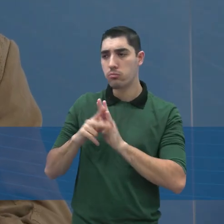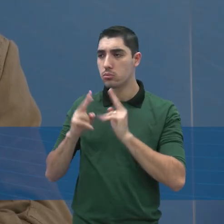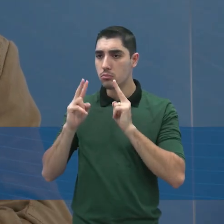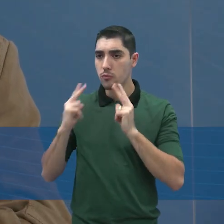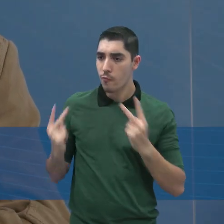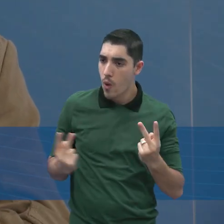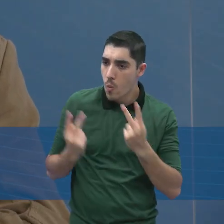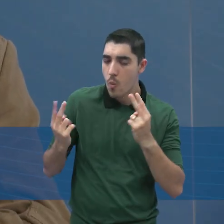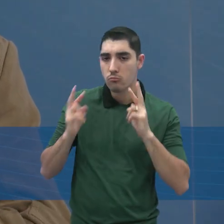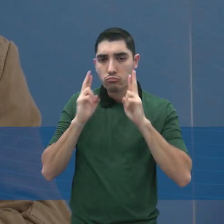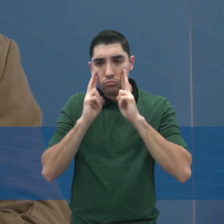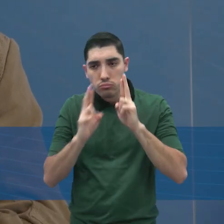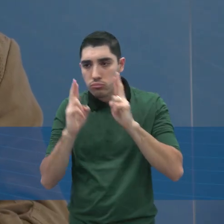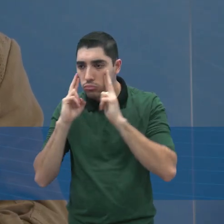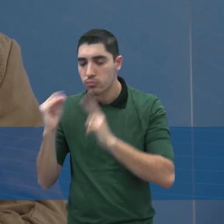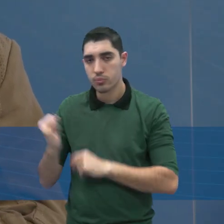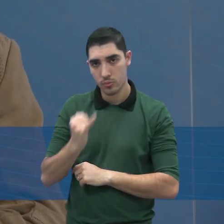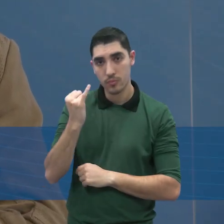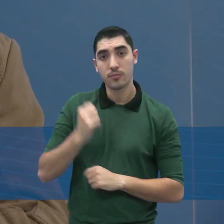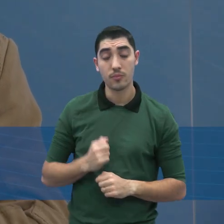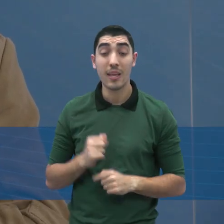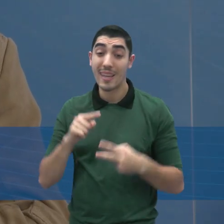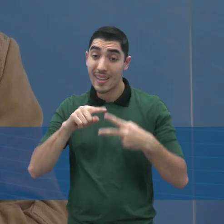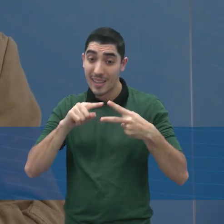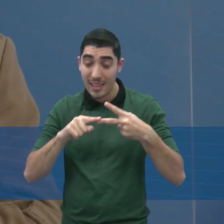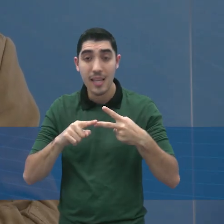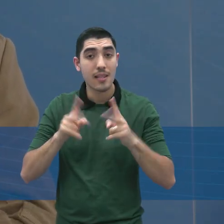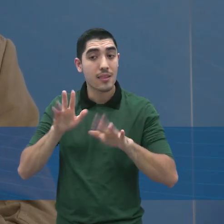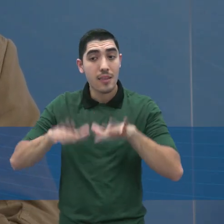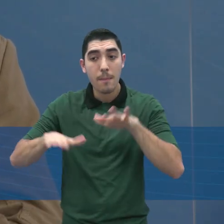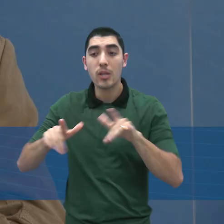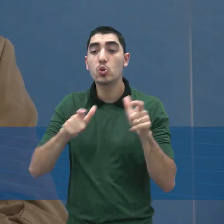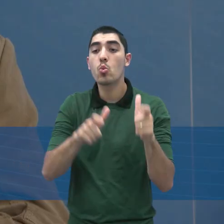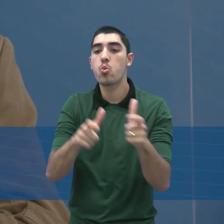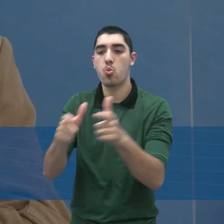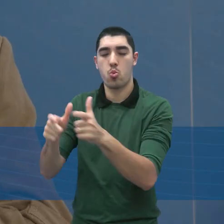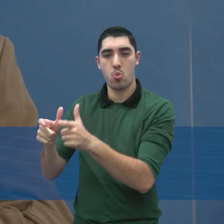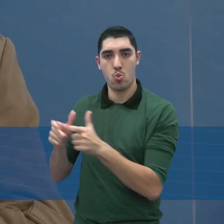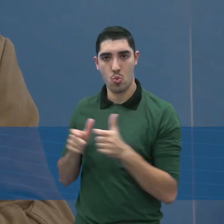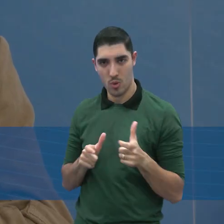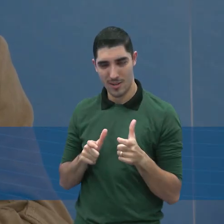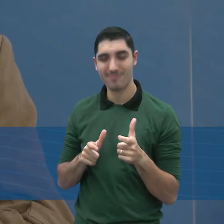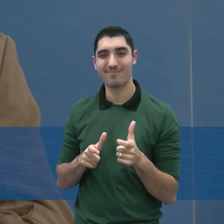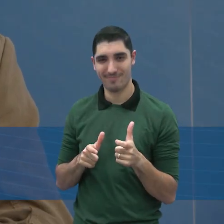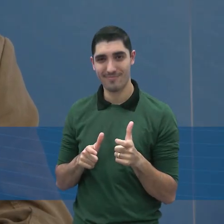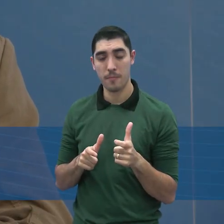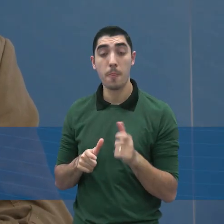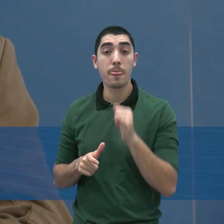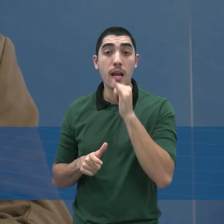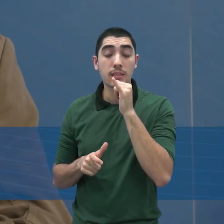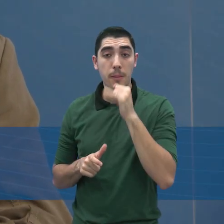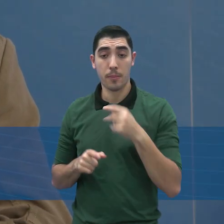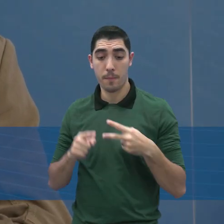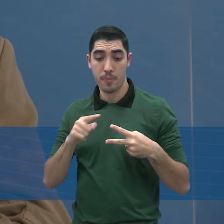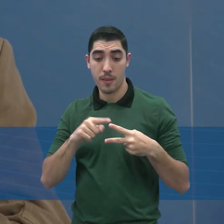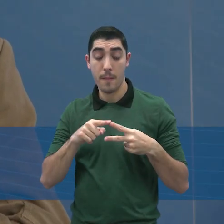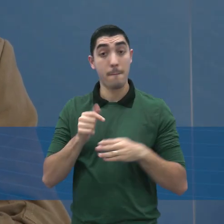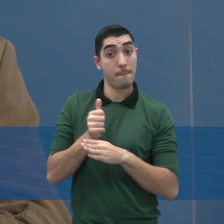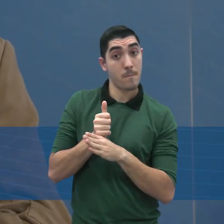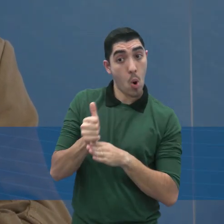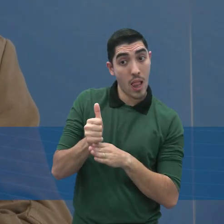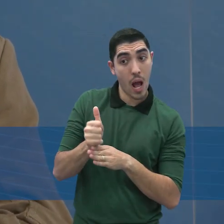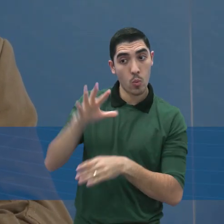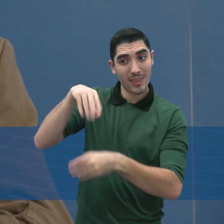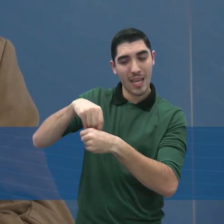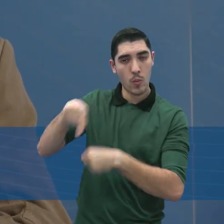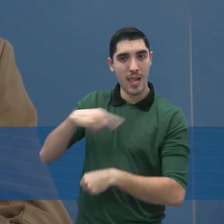tempo, né, de um local. E daí, por exemplo, se a gente for pensar a moral numa religião, se a pessoa